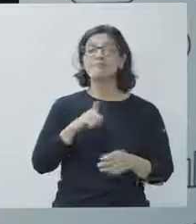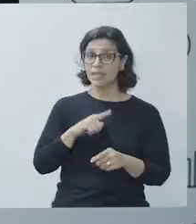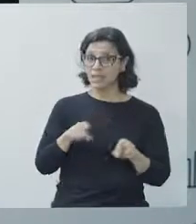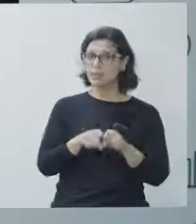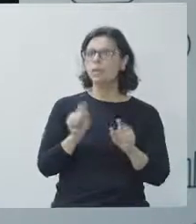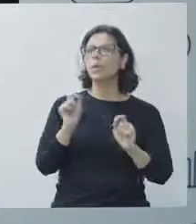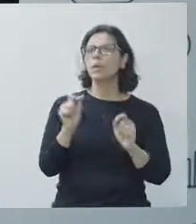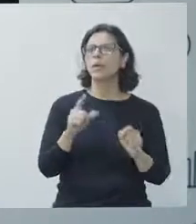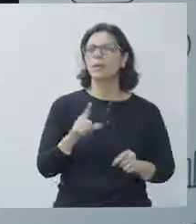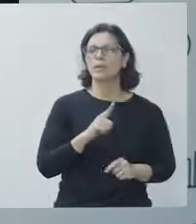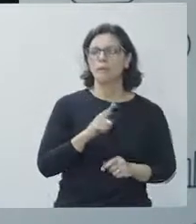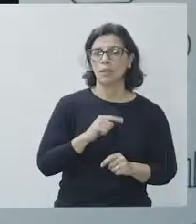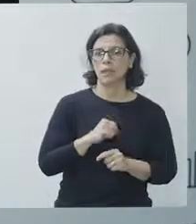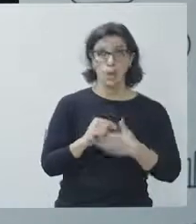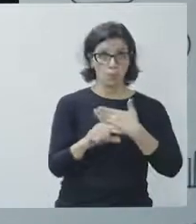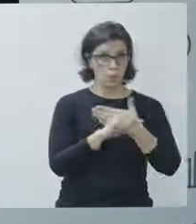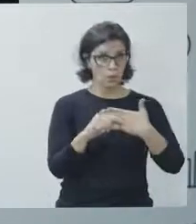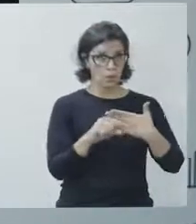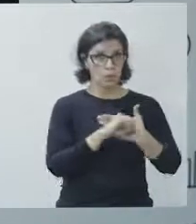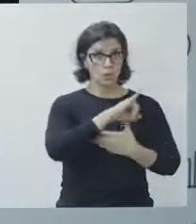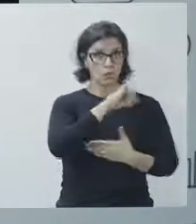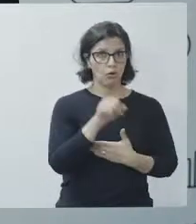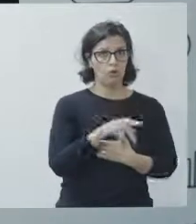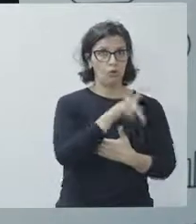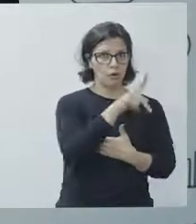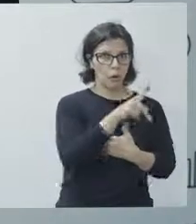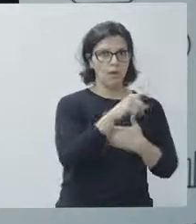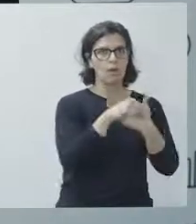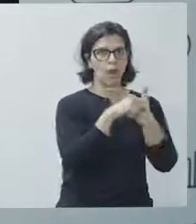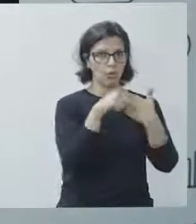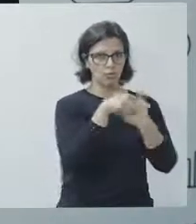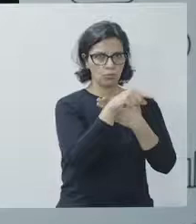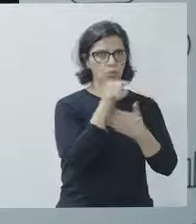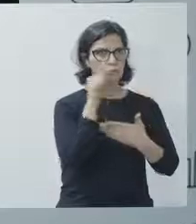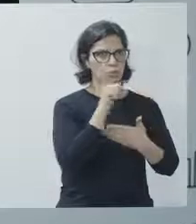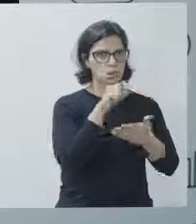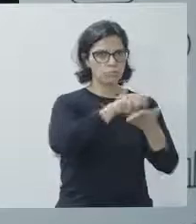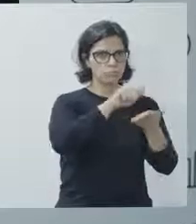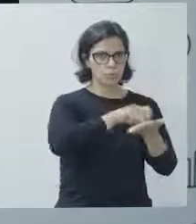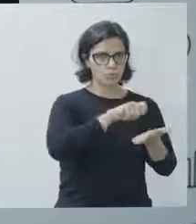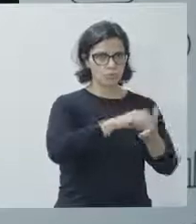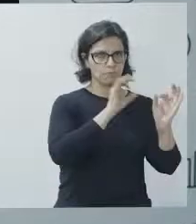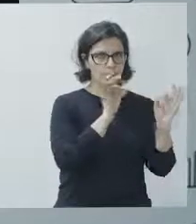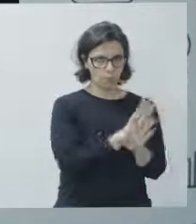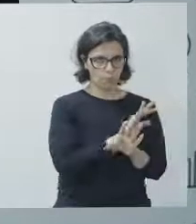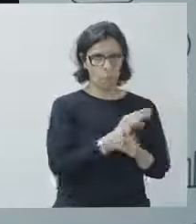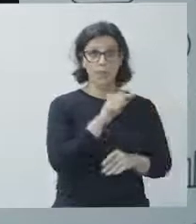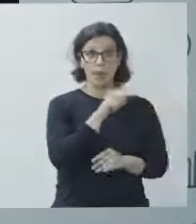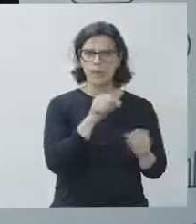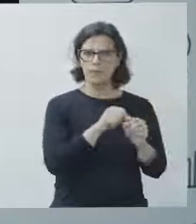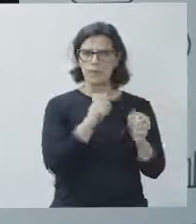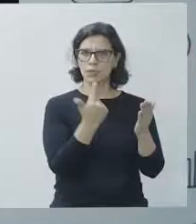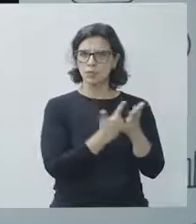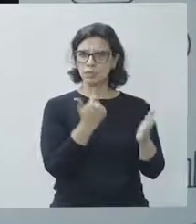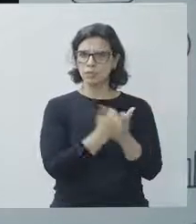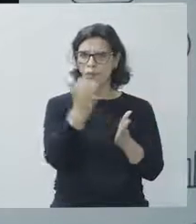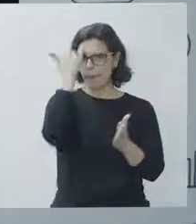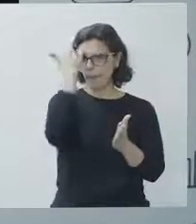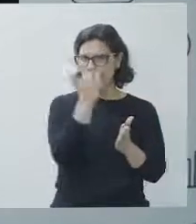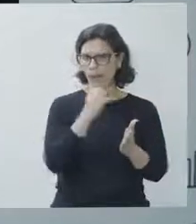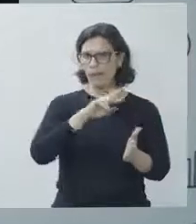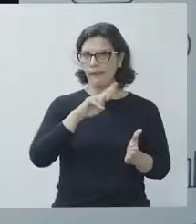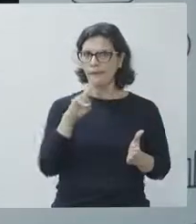o quê? A nossa autora de Harry Potter. Quem é a nossa autora de Harry Potter? J.K. Rowling. Nós temos essa nossa autora.